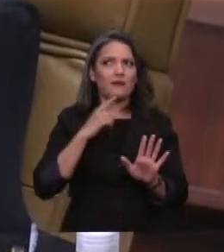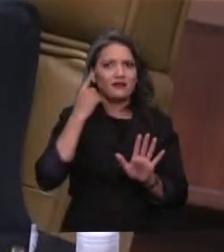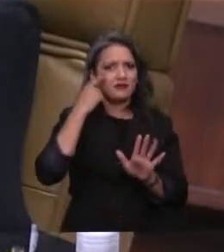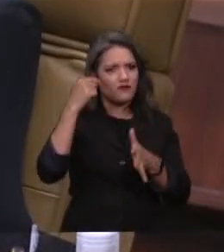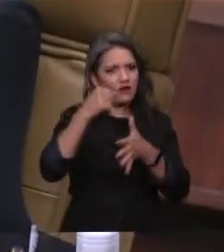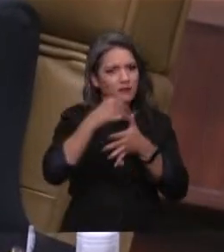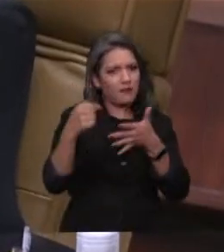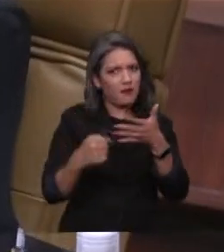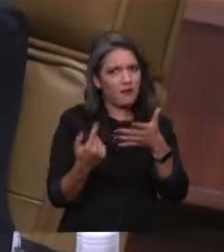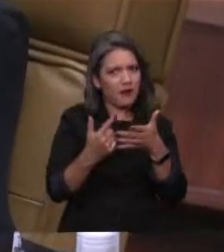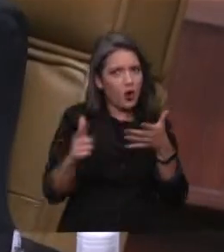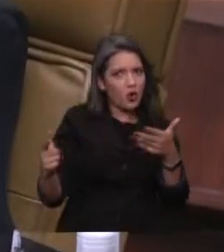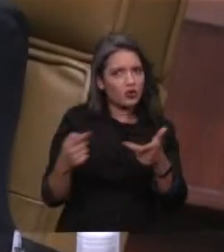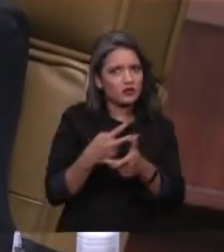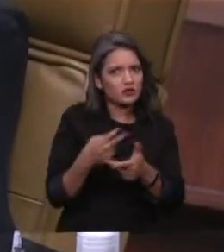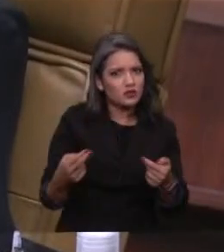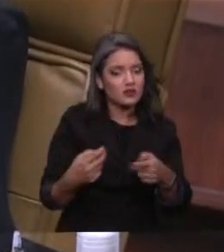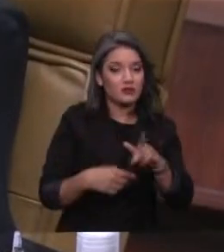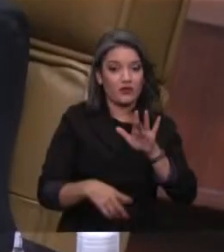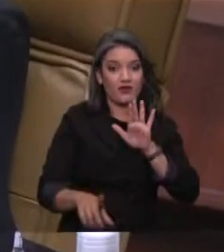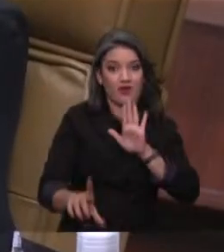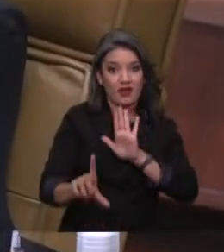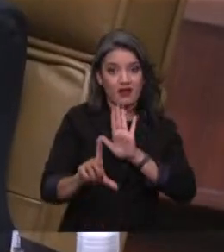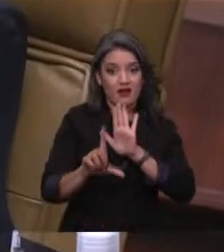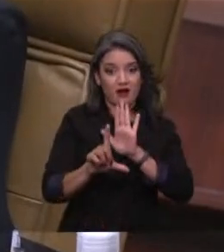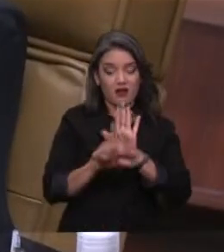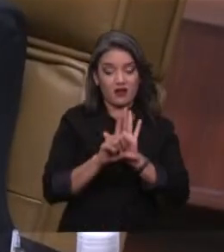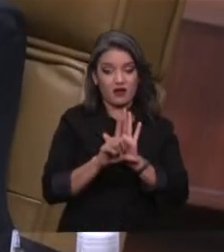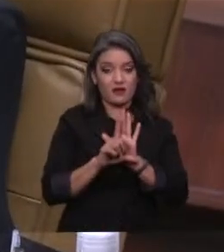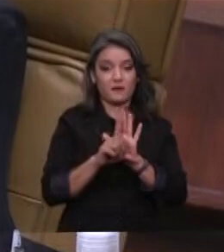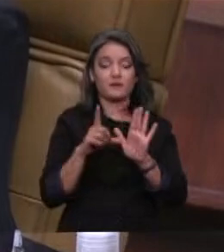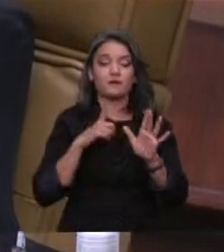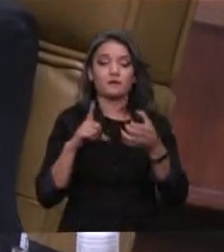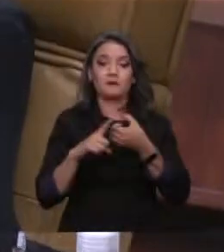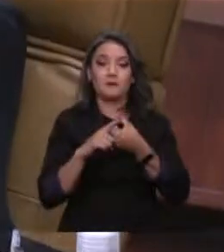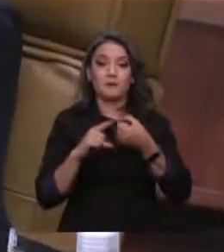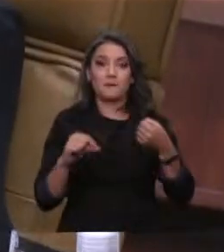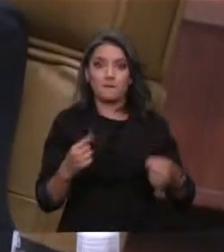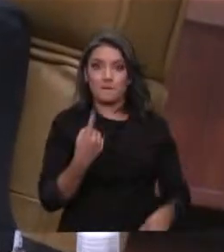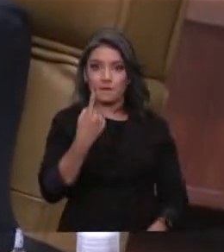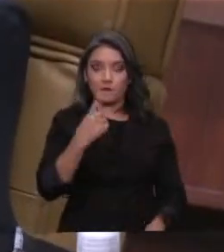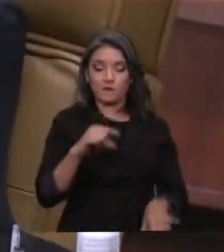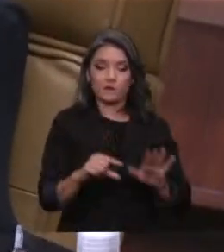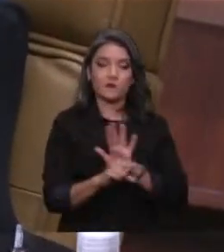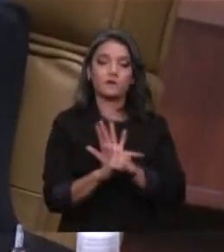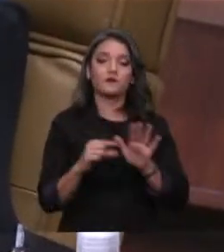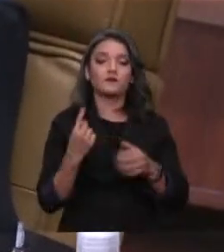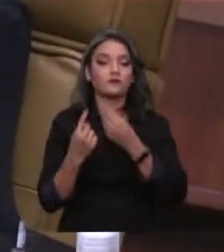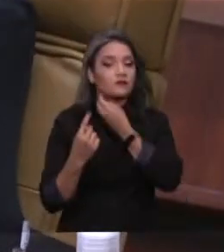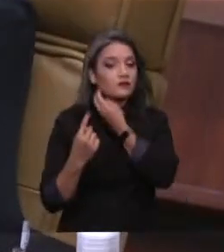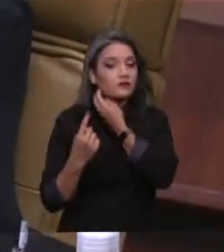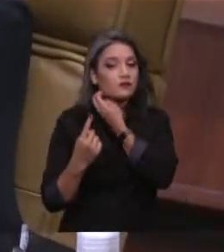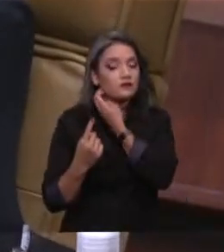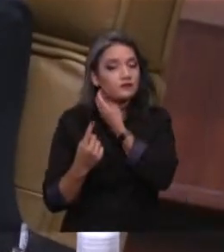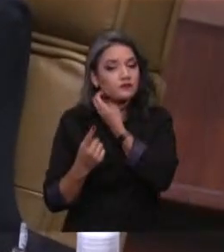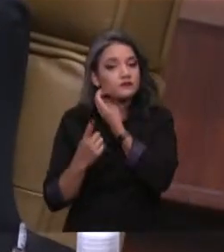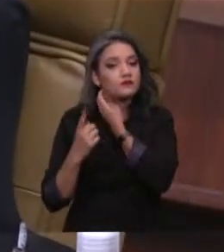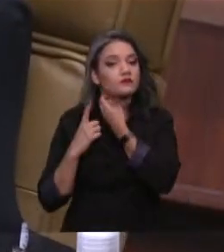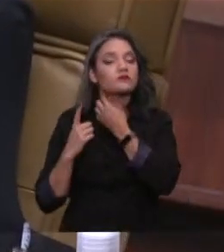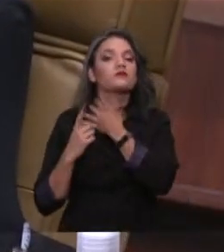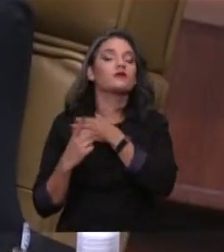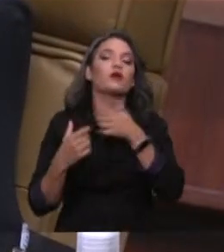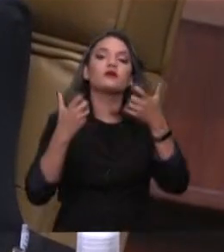dinheiro e integração de organização criminosa. Ação penal número 1025. Parágrafo 1º, ela define